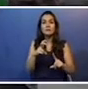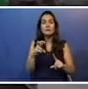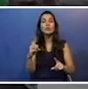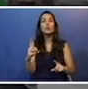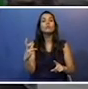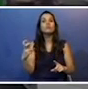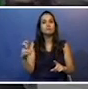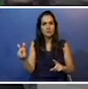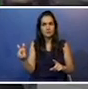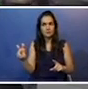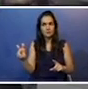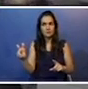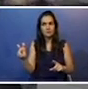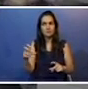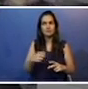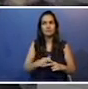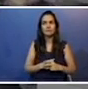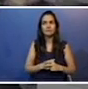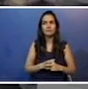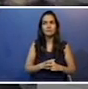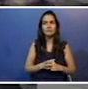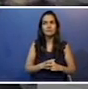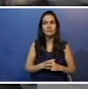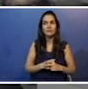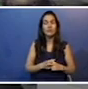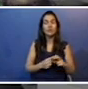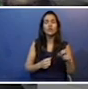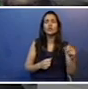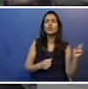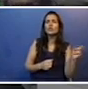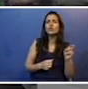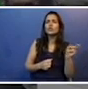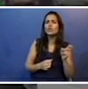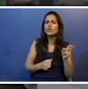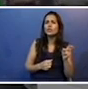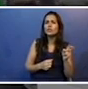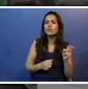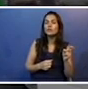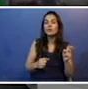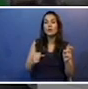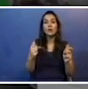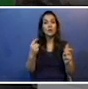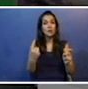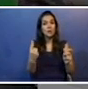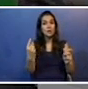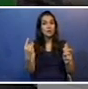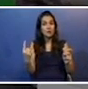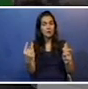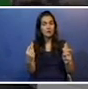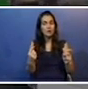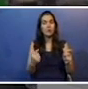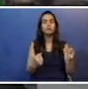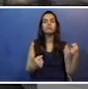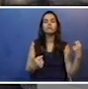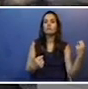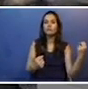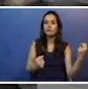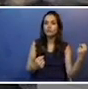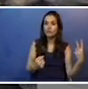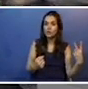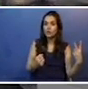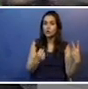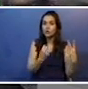15. Aí eu tenho, olha, X, X e I, igual a 22, porque